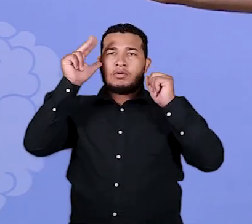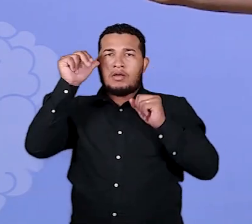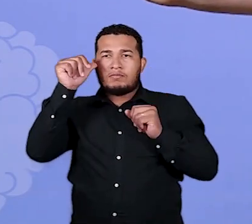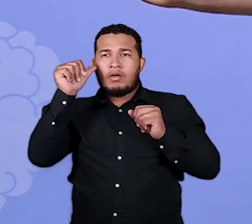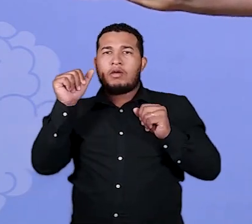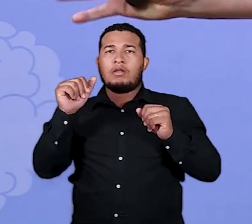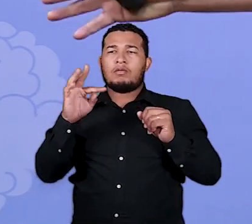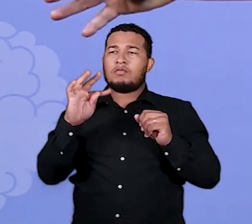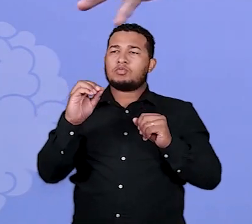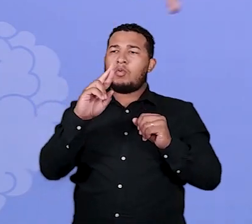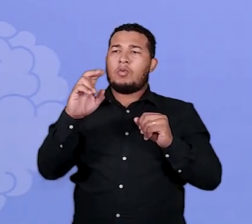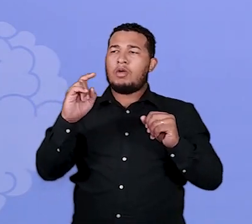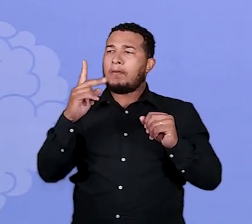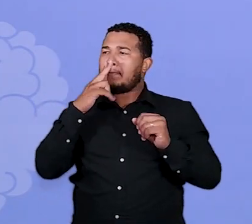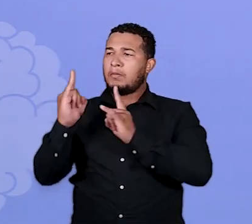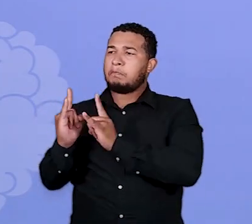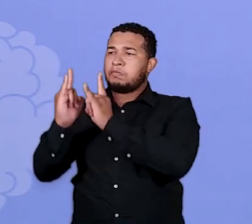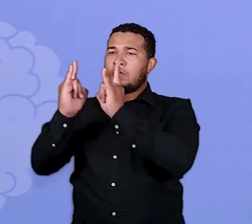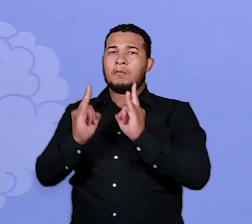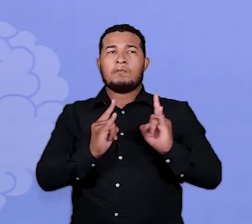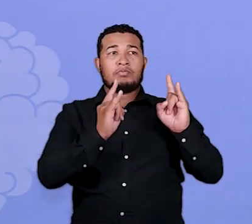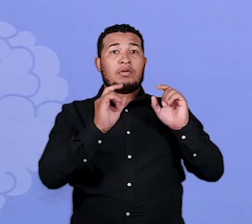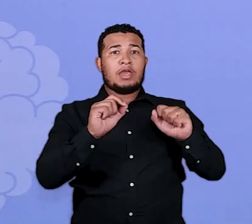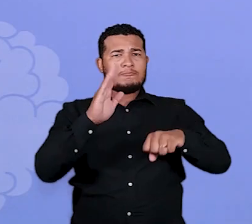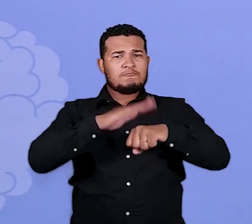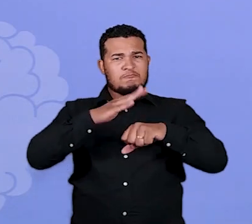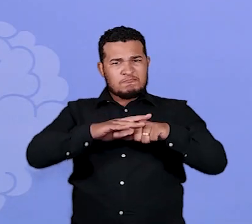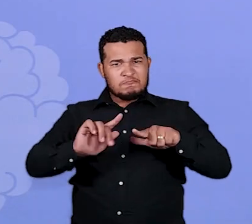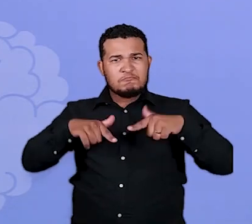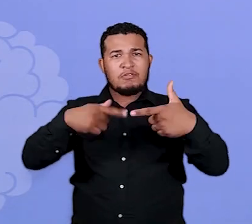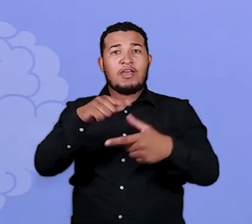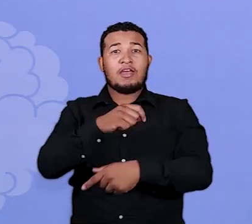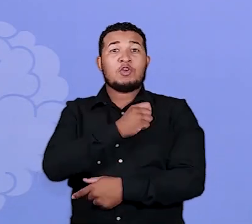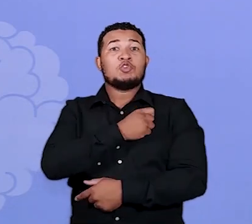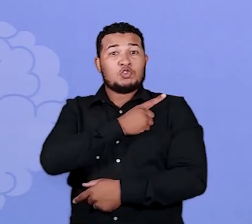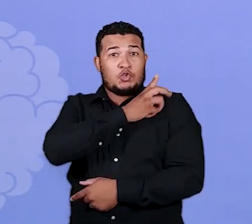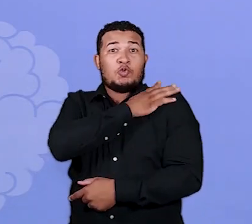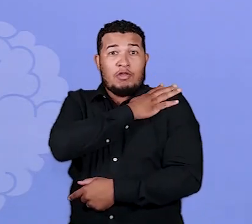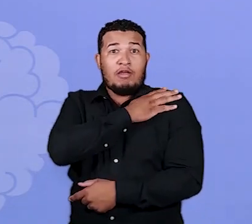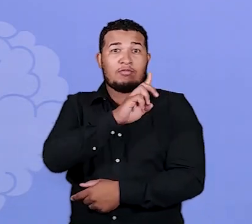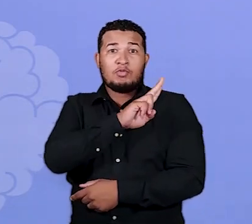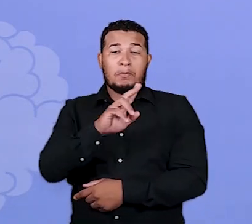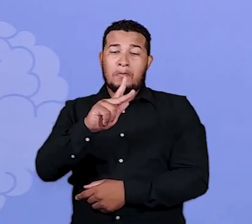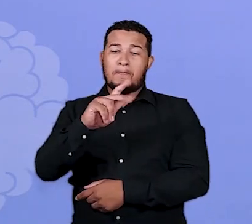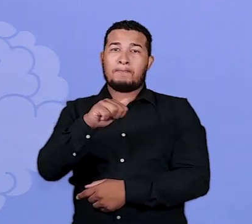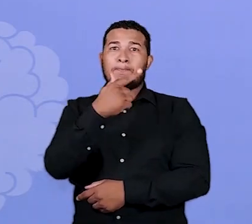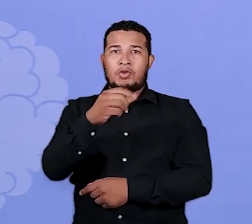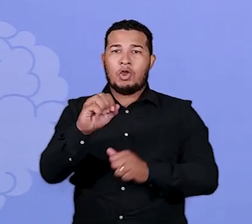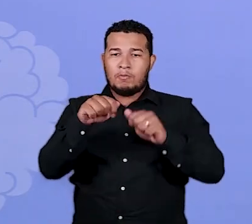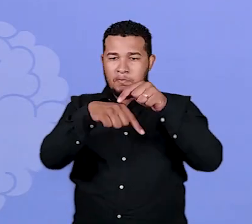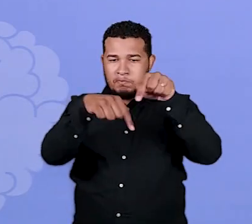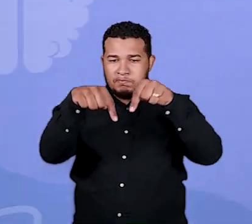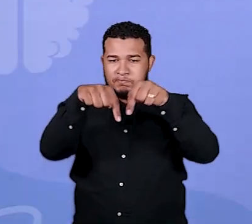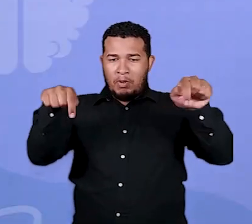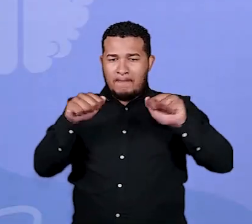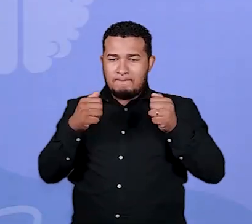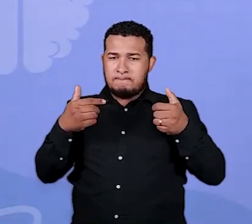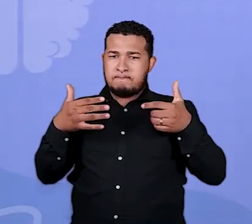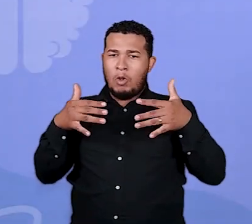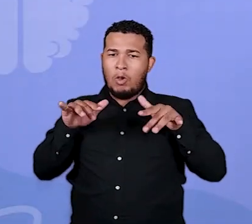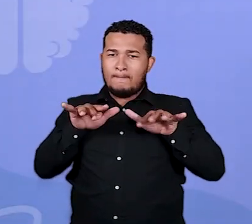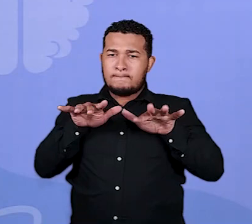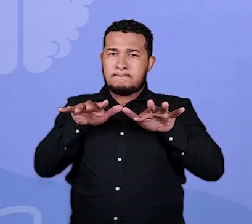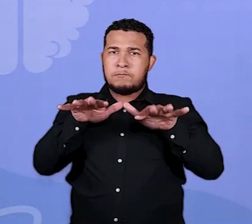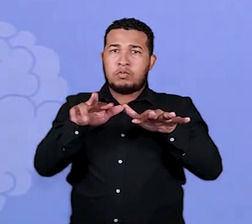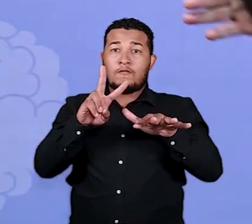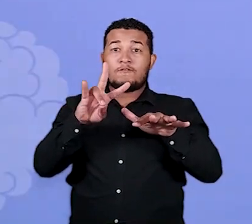torre vai estar ali vigiando todo aquele ambiente e quem vai para a batalha primeiro são os soldados, são os peões que vão estar avançando. Então o peão ele